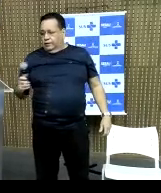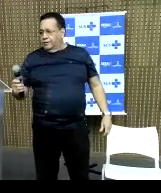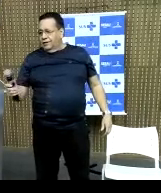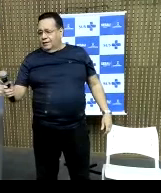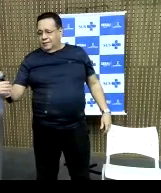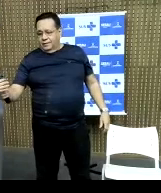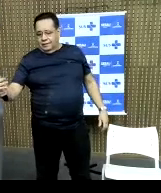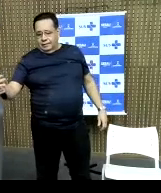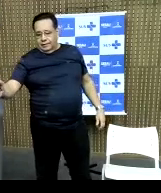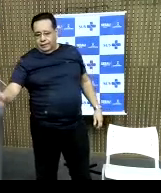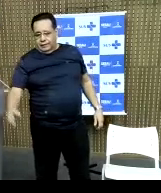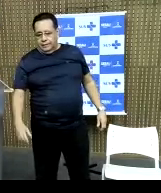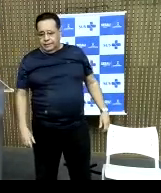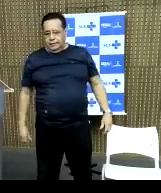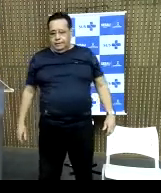Fechou, cadê?